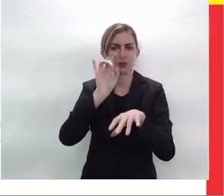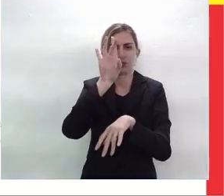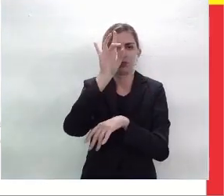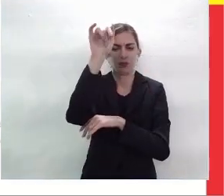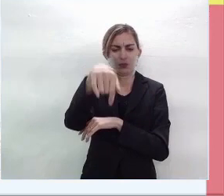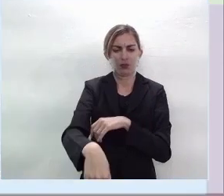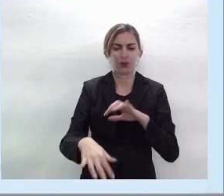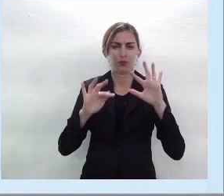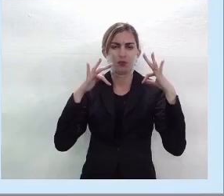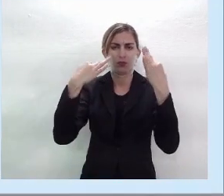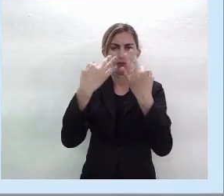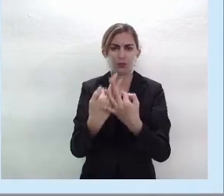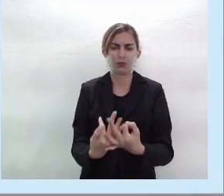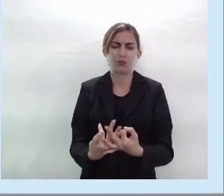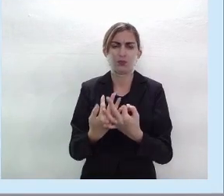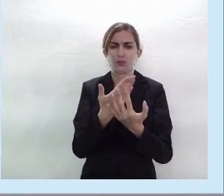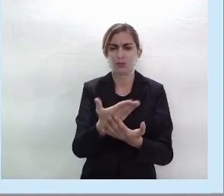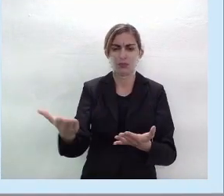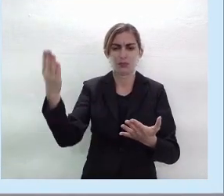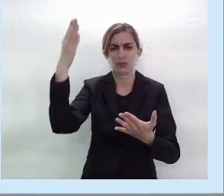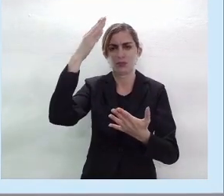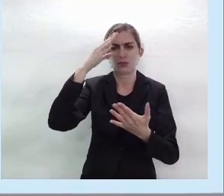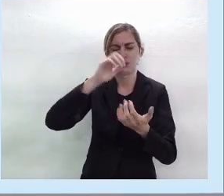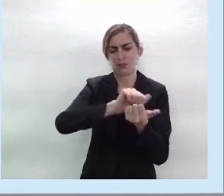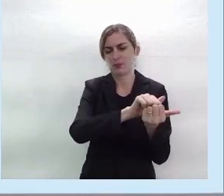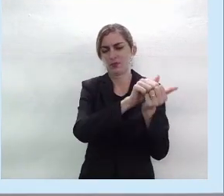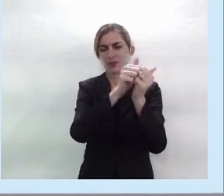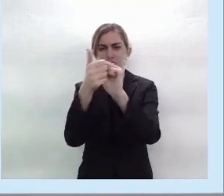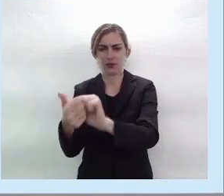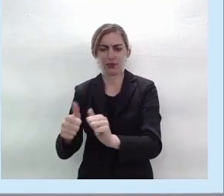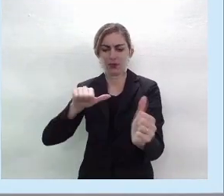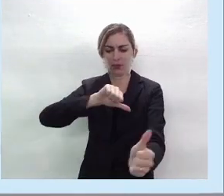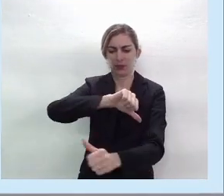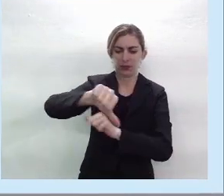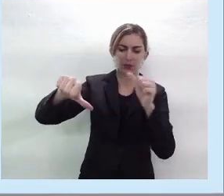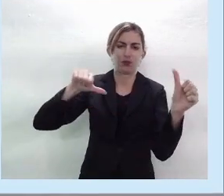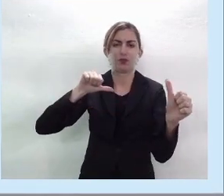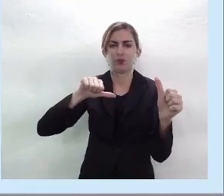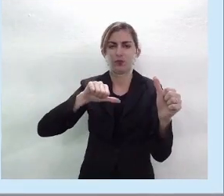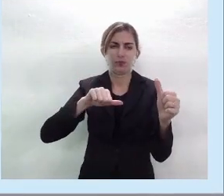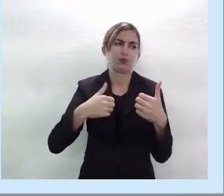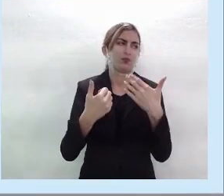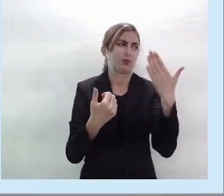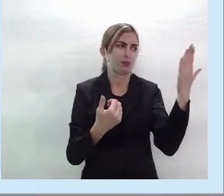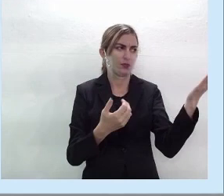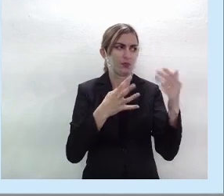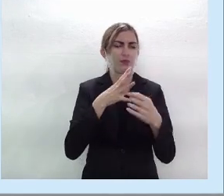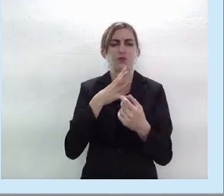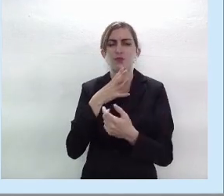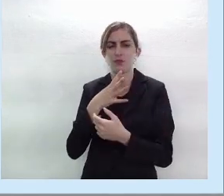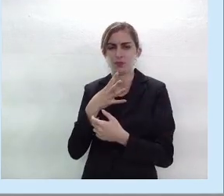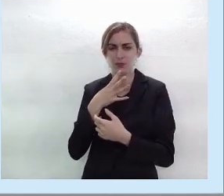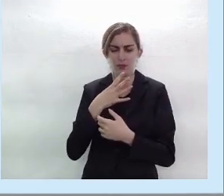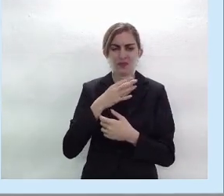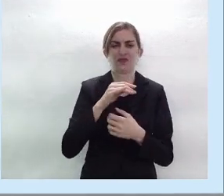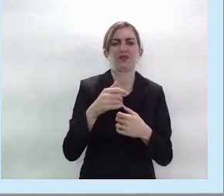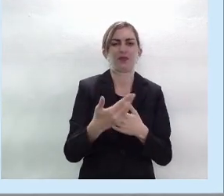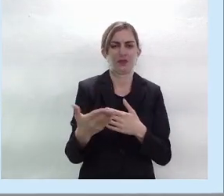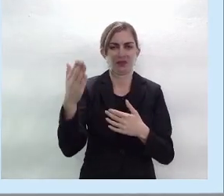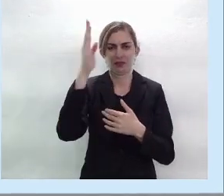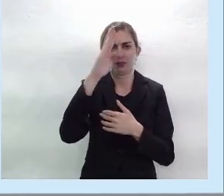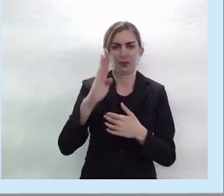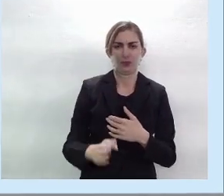ensinamentos, só que aqui, junto com a família Gracie, eles adaptaram, transformando o jiu-jitsu que ele conhecia